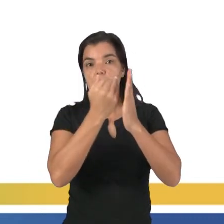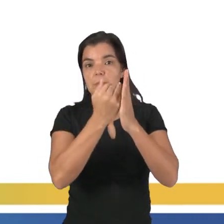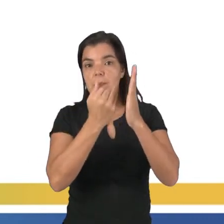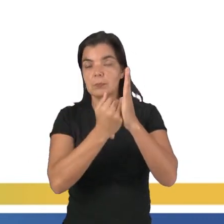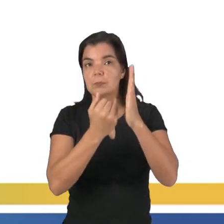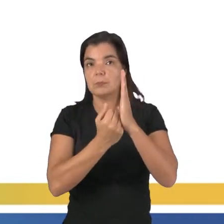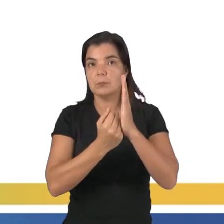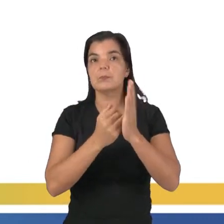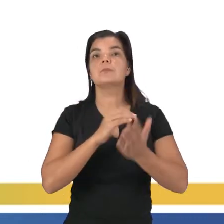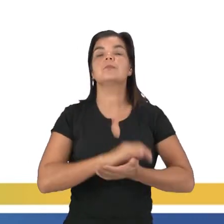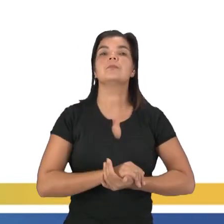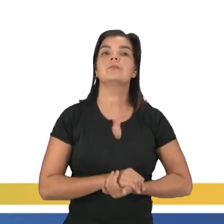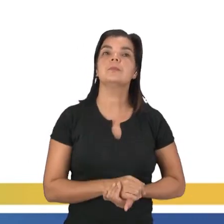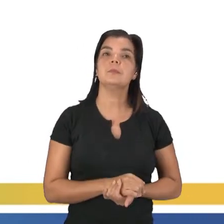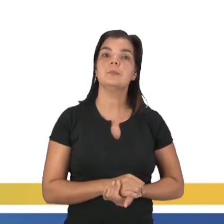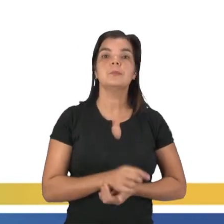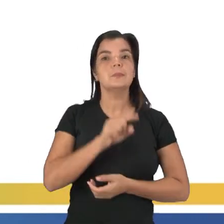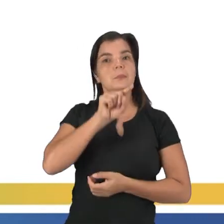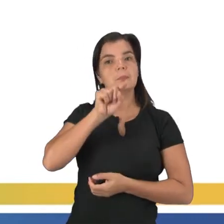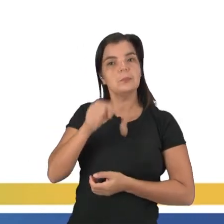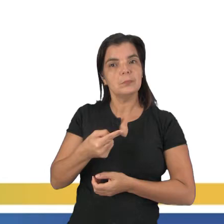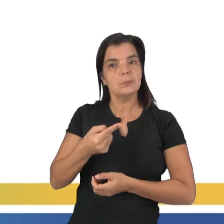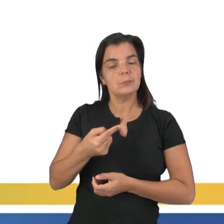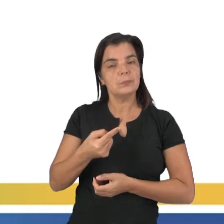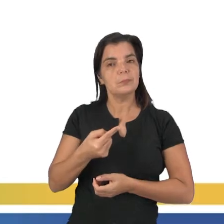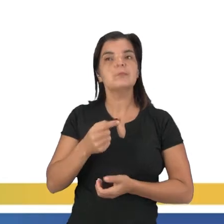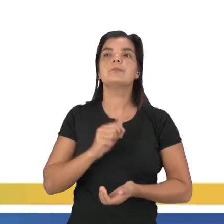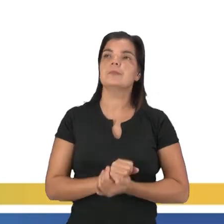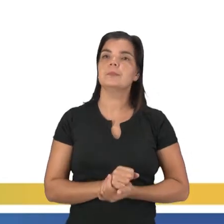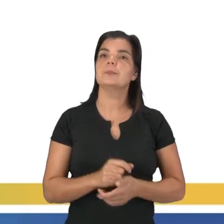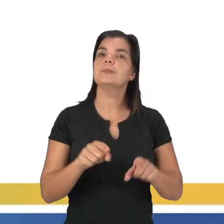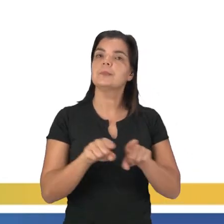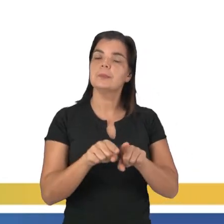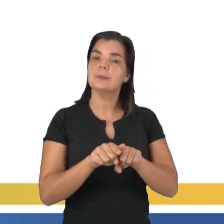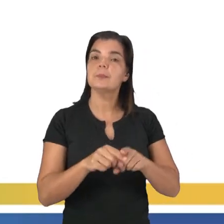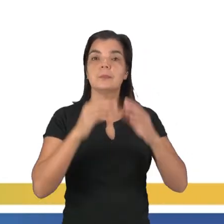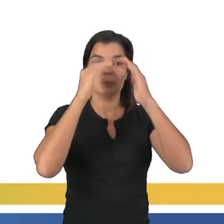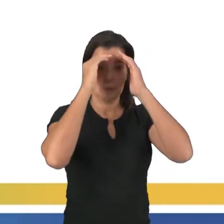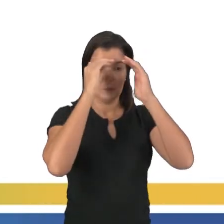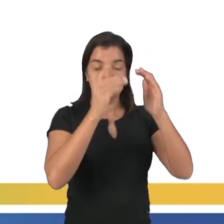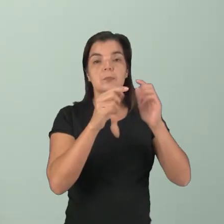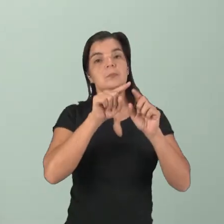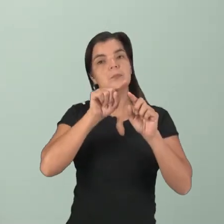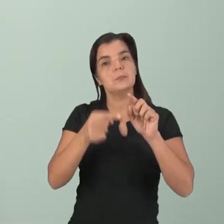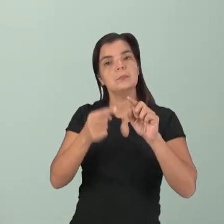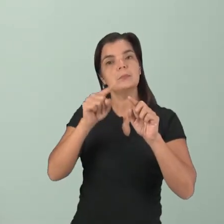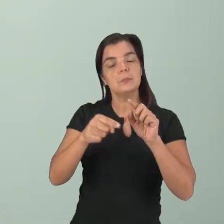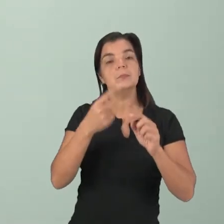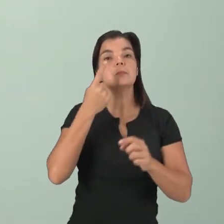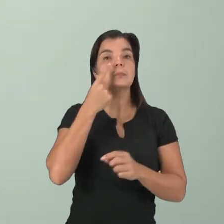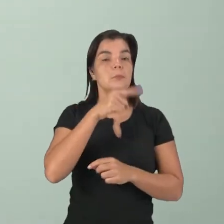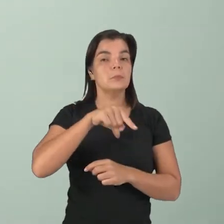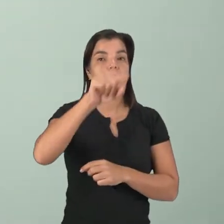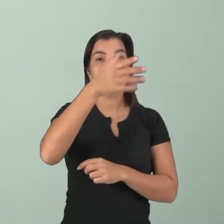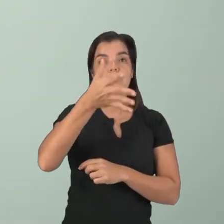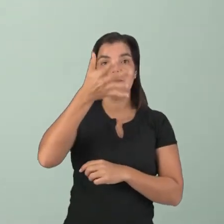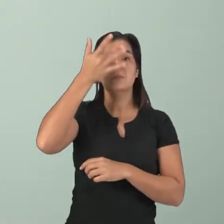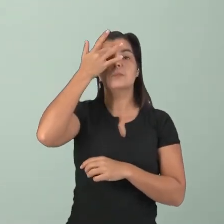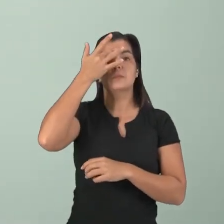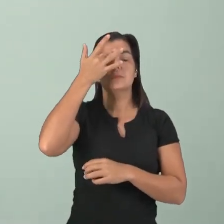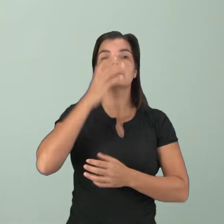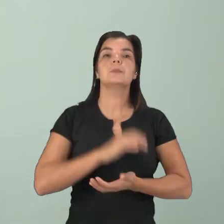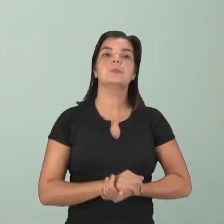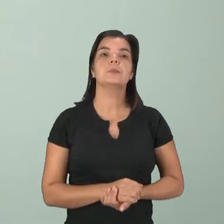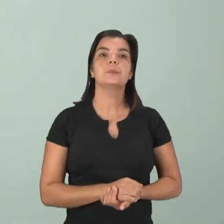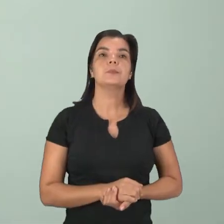centésimo com centésimos e assim sucessivamente. Em outras palavras, vírgula abaixo de vírgula. Você vai ouvir muito isso, para que você possa colocar na